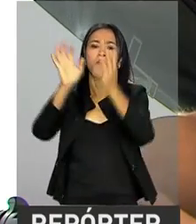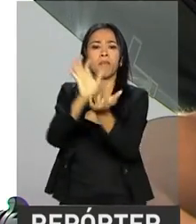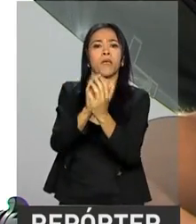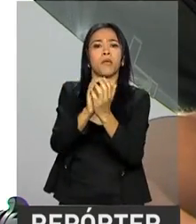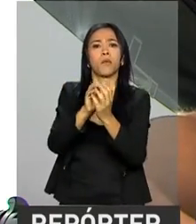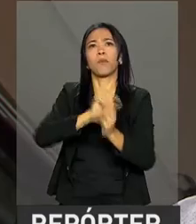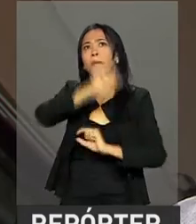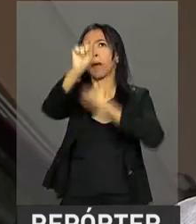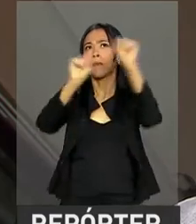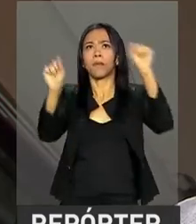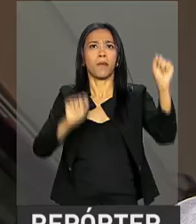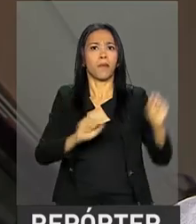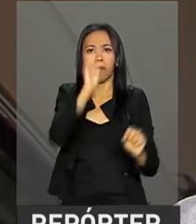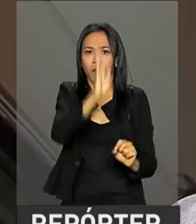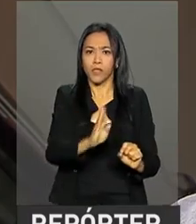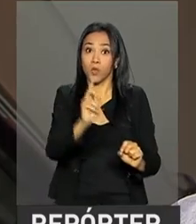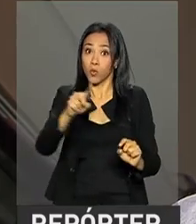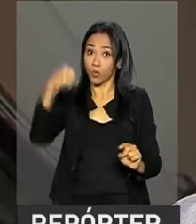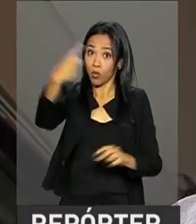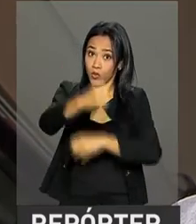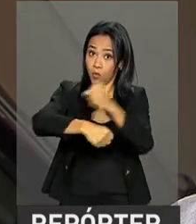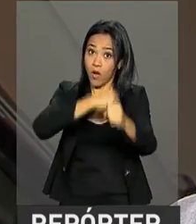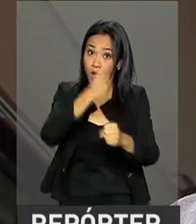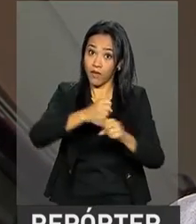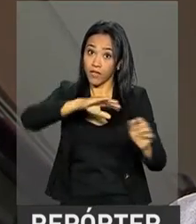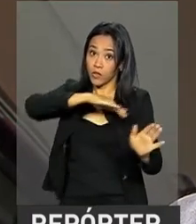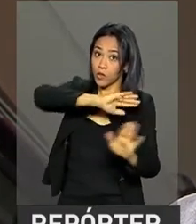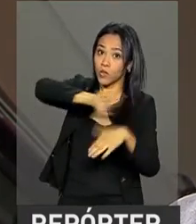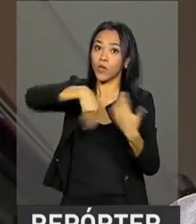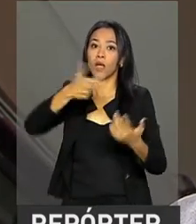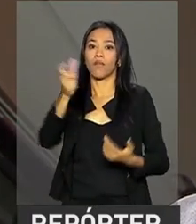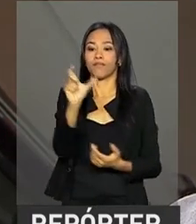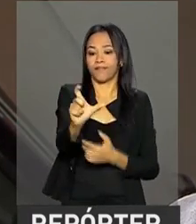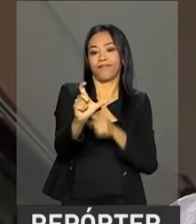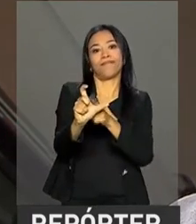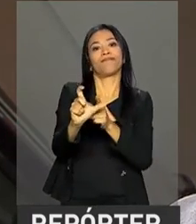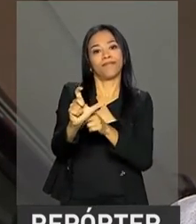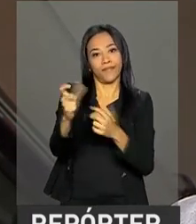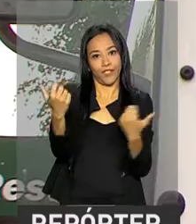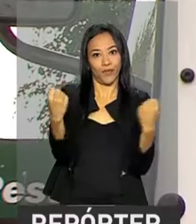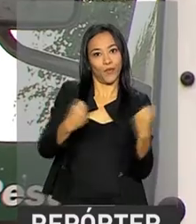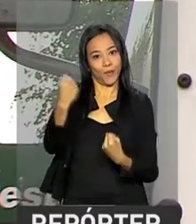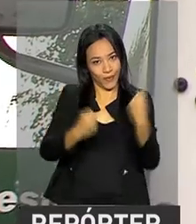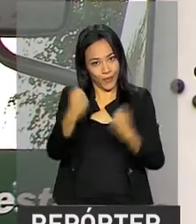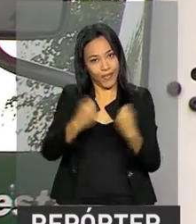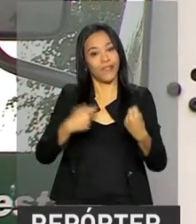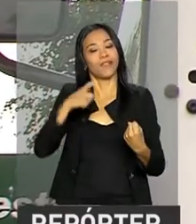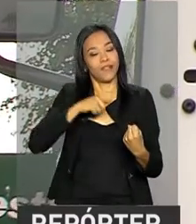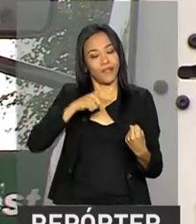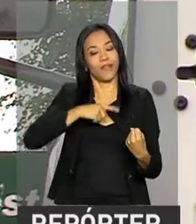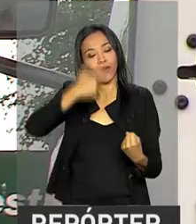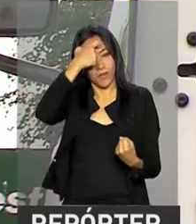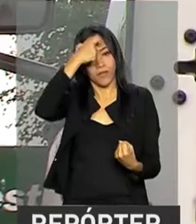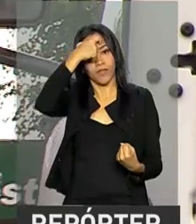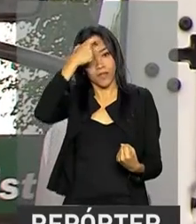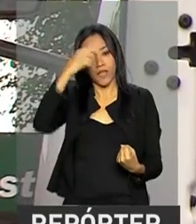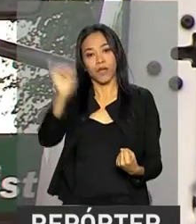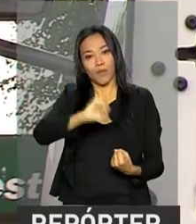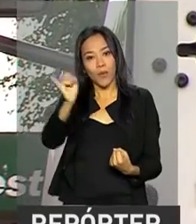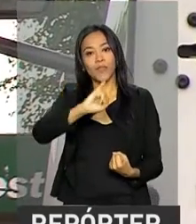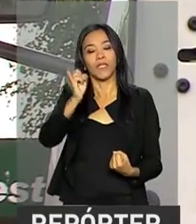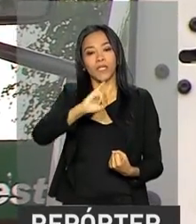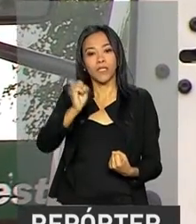para todo o brasil ano que vem vai renovar a carteira de motorista e está consciente sobre a importância do teste